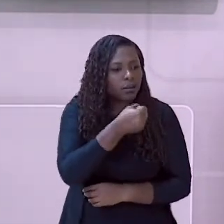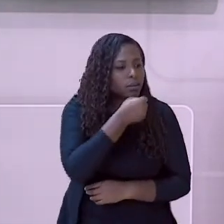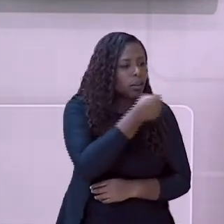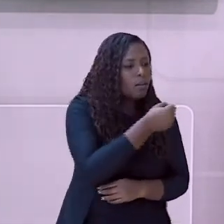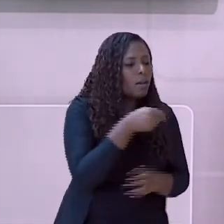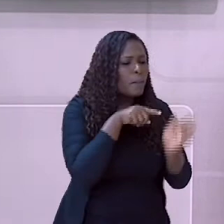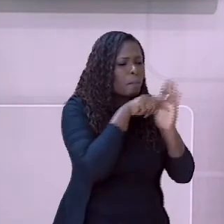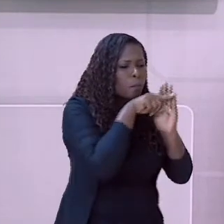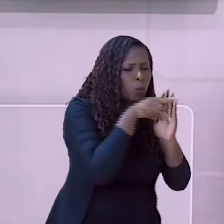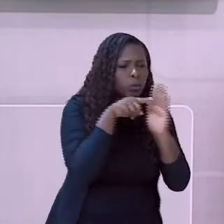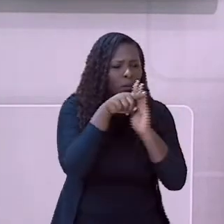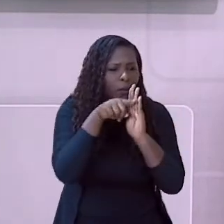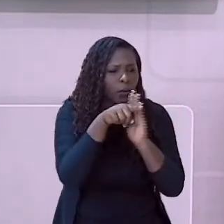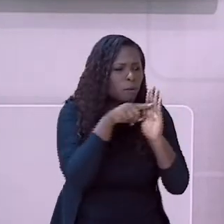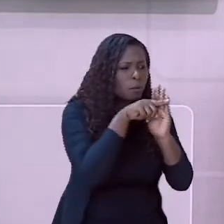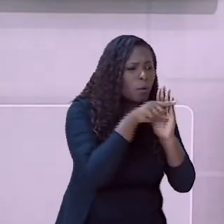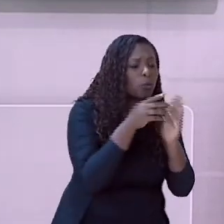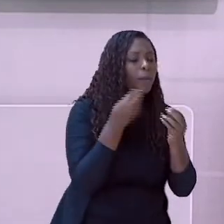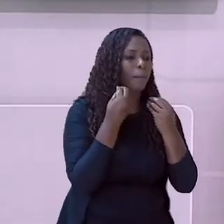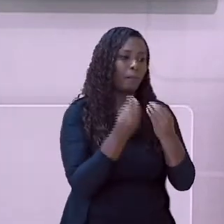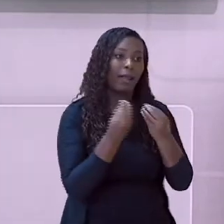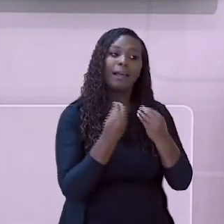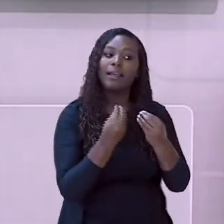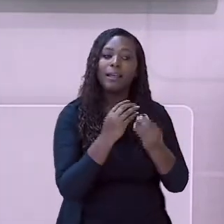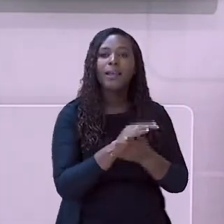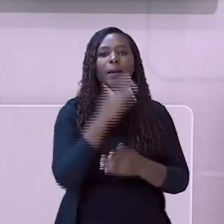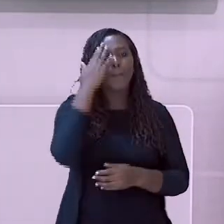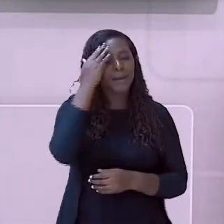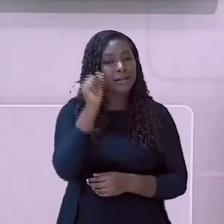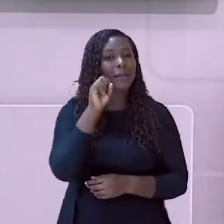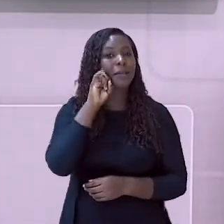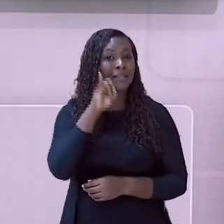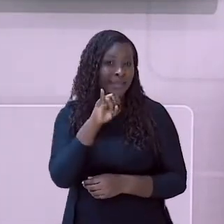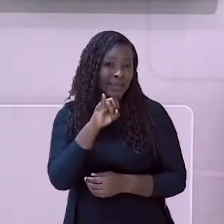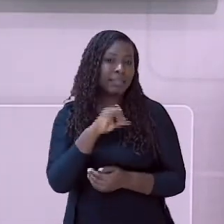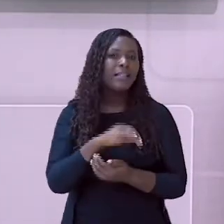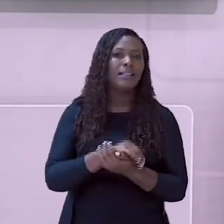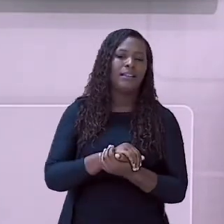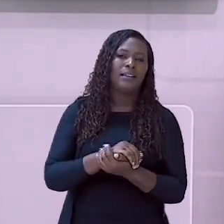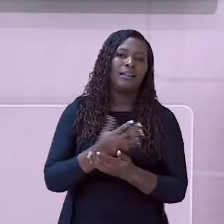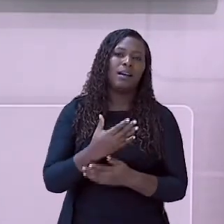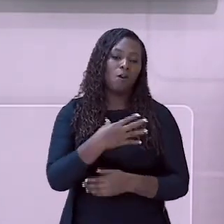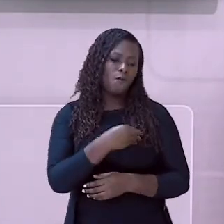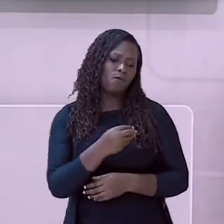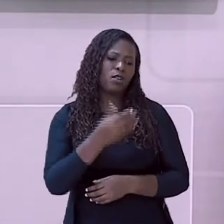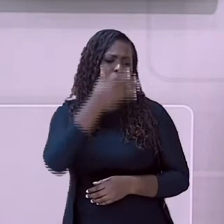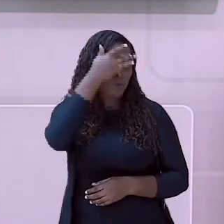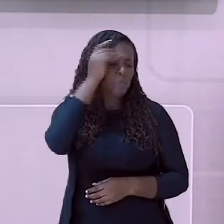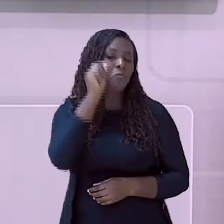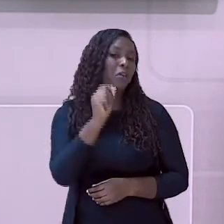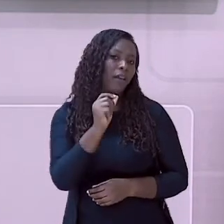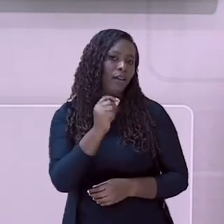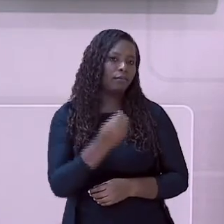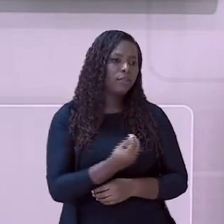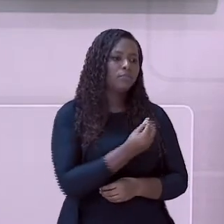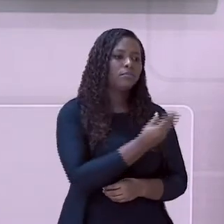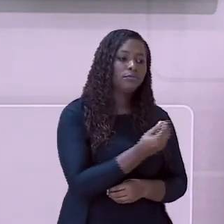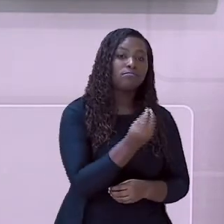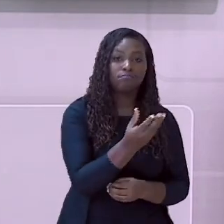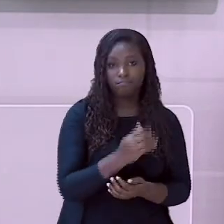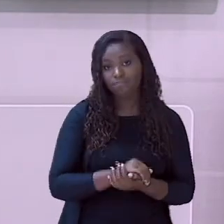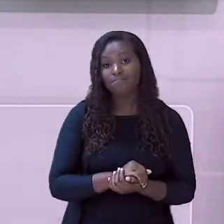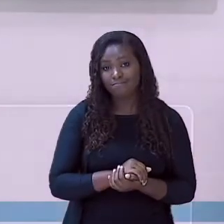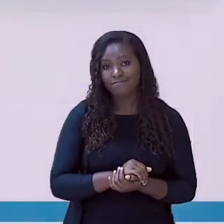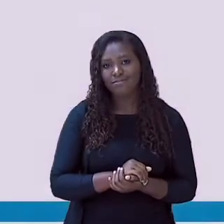vários tipos de entrevistas psicológicas, ok? Essas não são as únicas. Nós temos